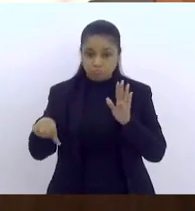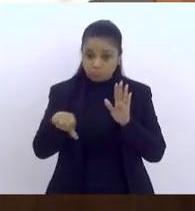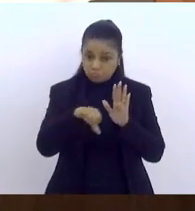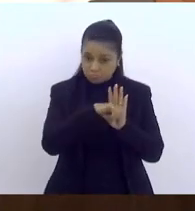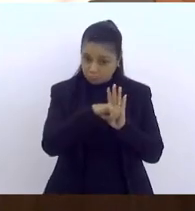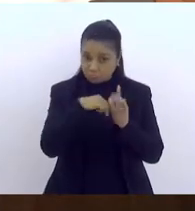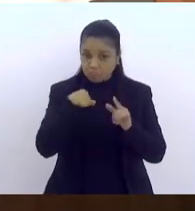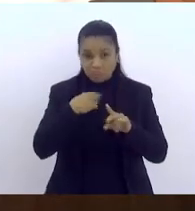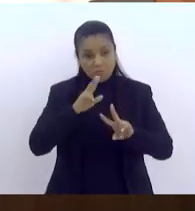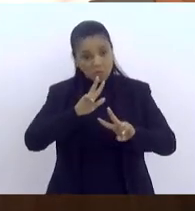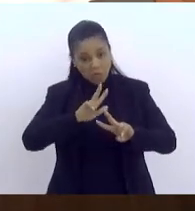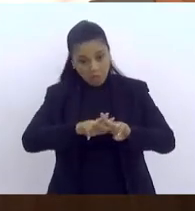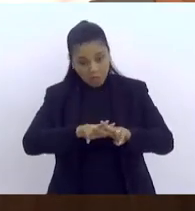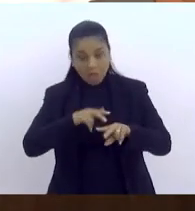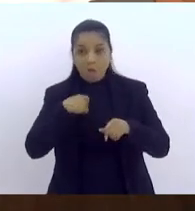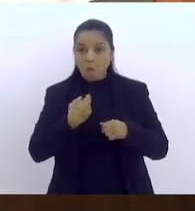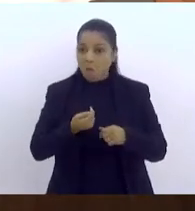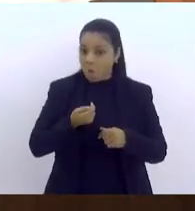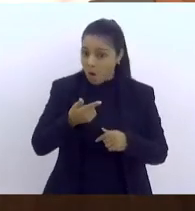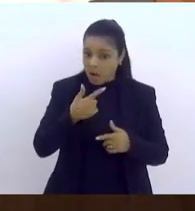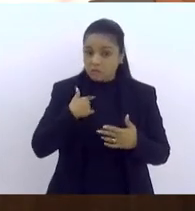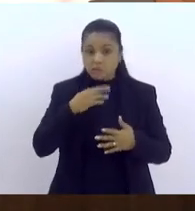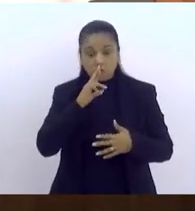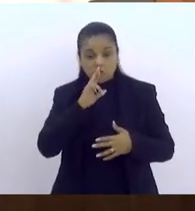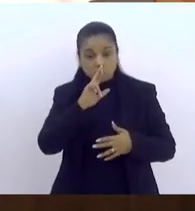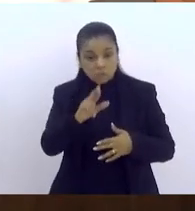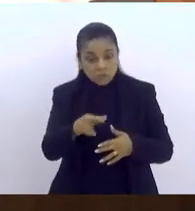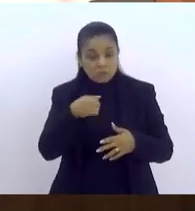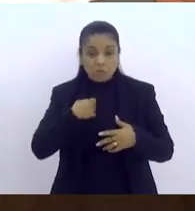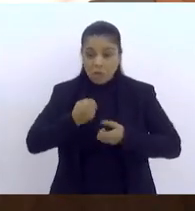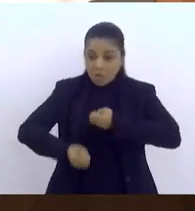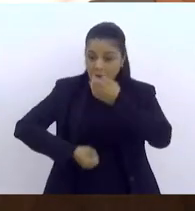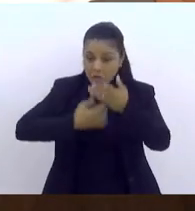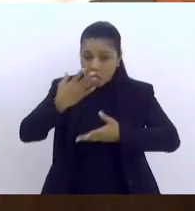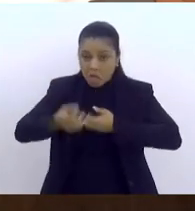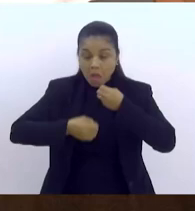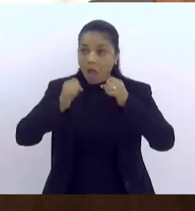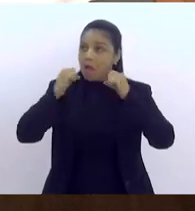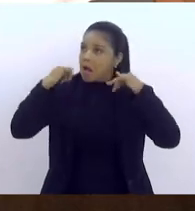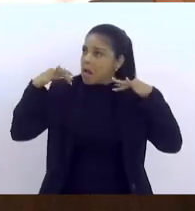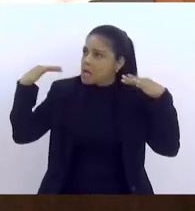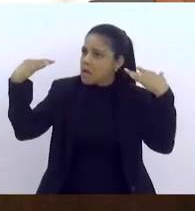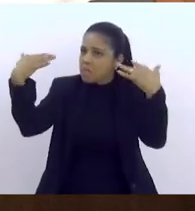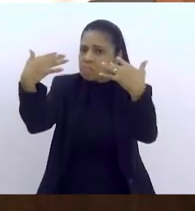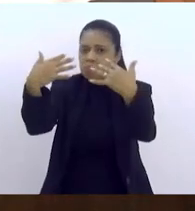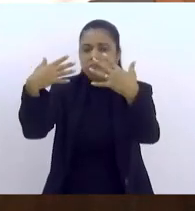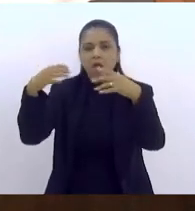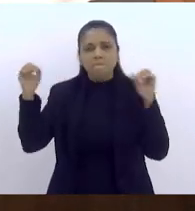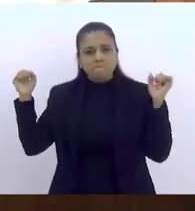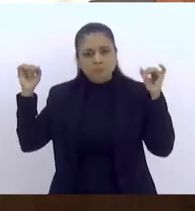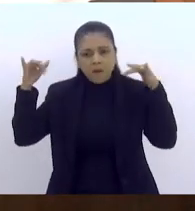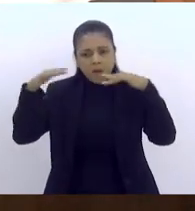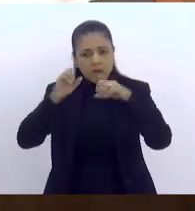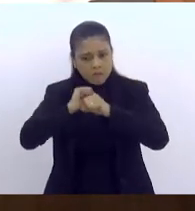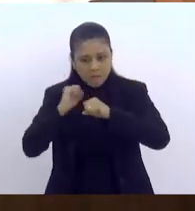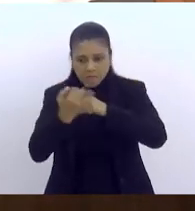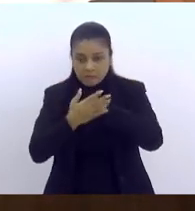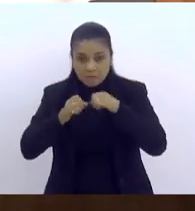num dia que a galeria estava lotada, nós discutíamos um assunto importante em plena pandemia